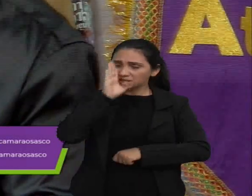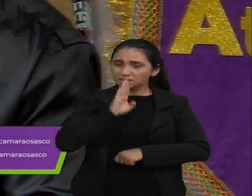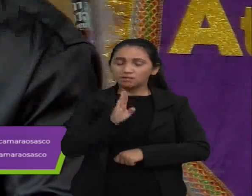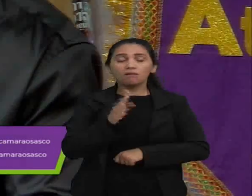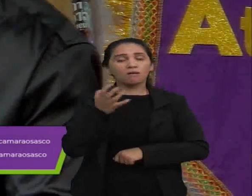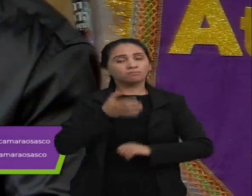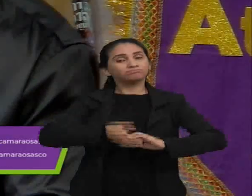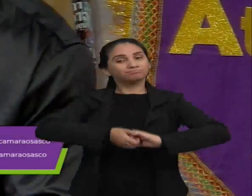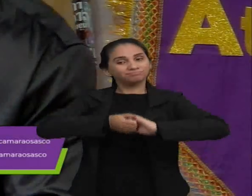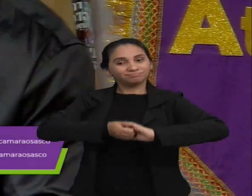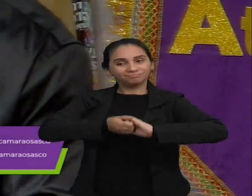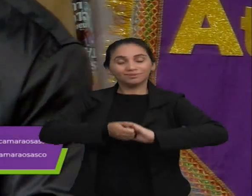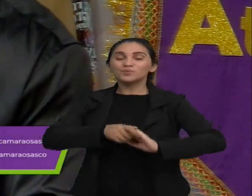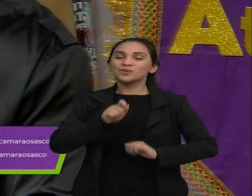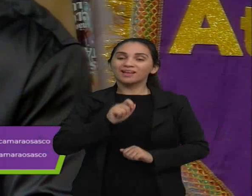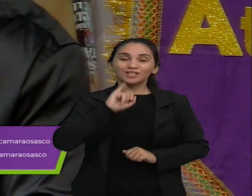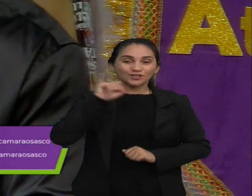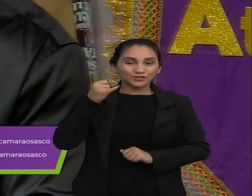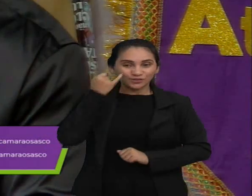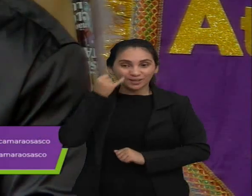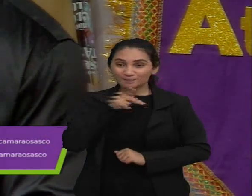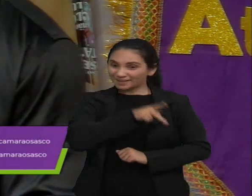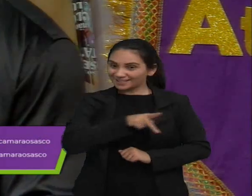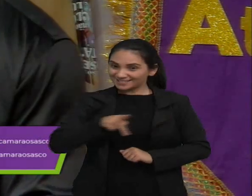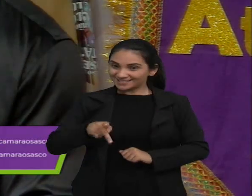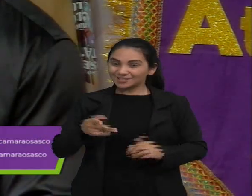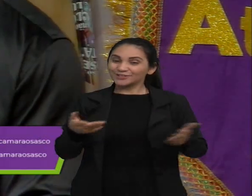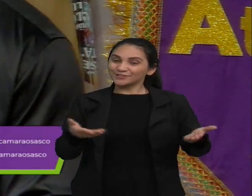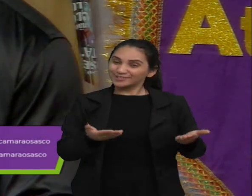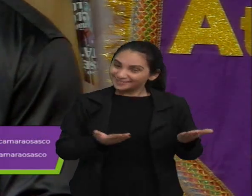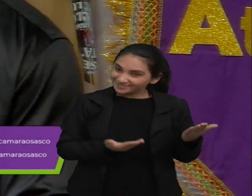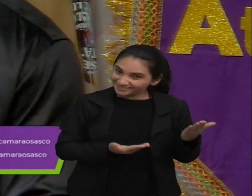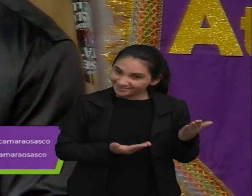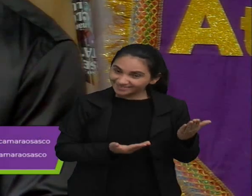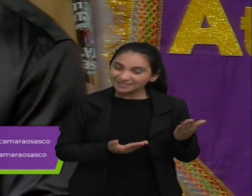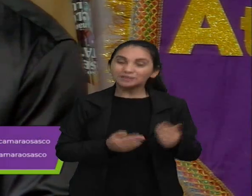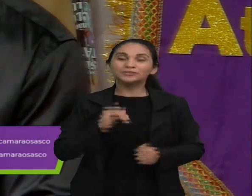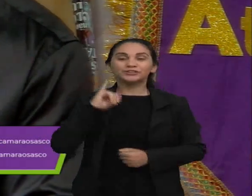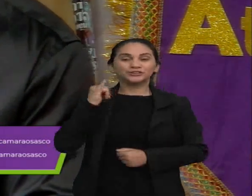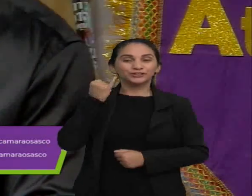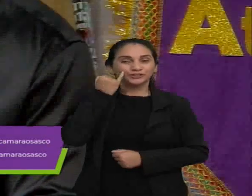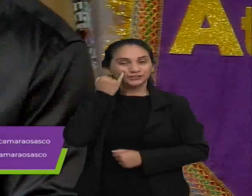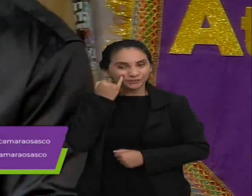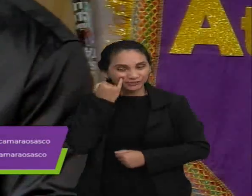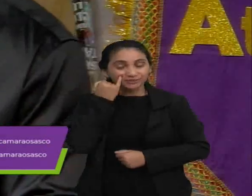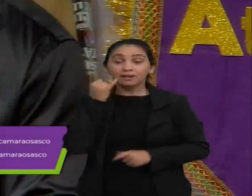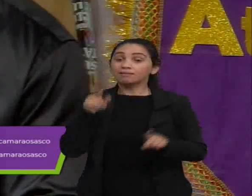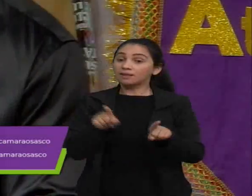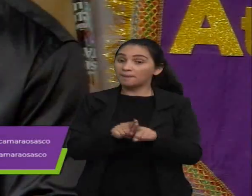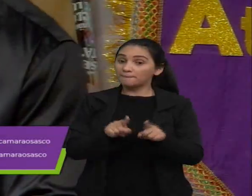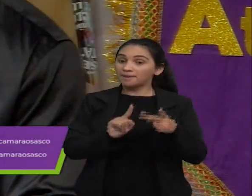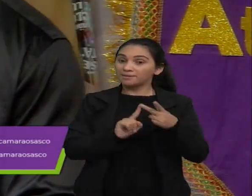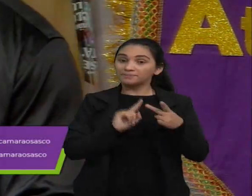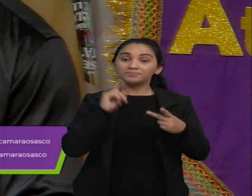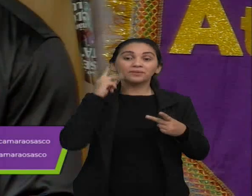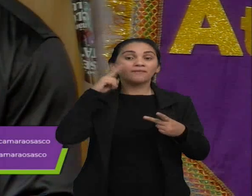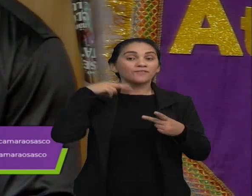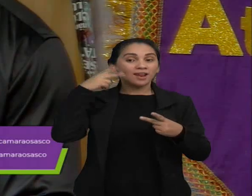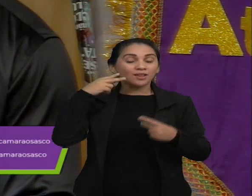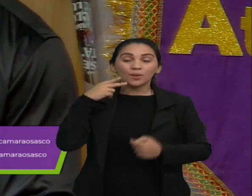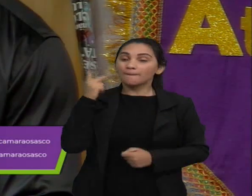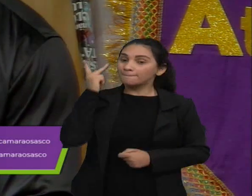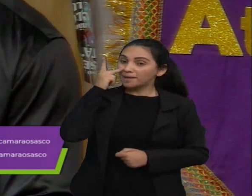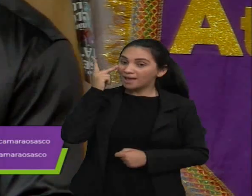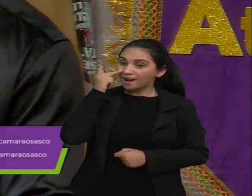nossa presidenta a vereadora Juliana Corvelo ajuda-te-voz Pelé nosso Pelé da